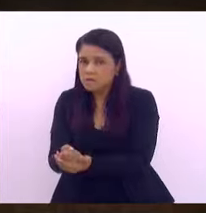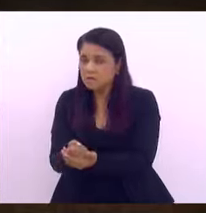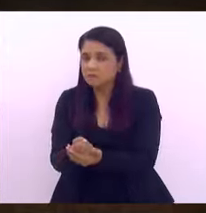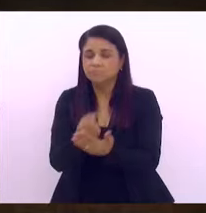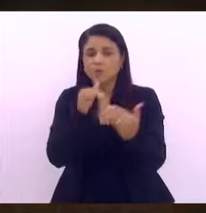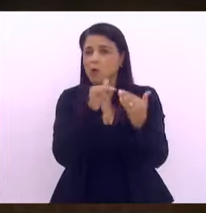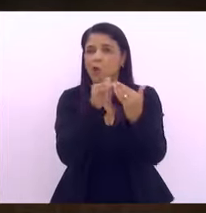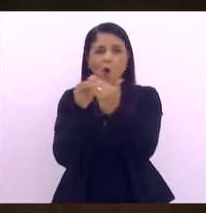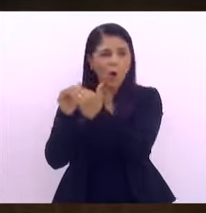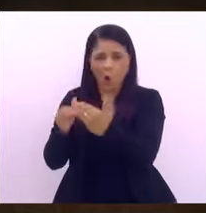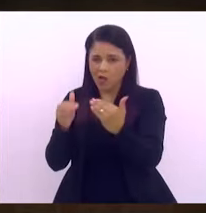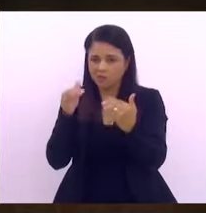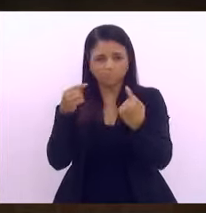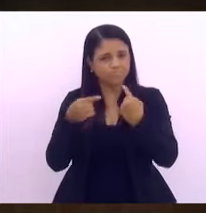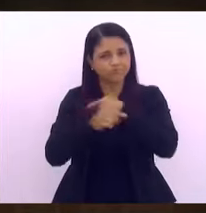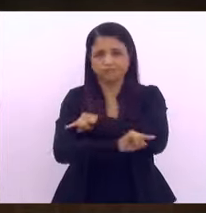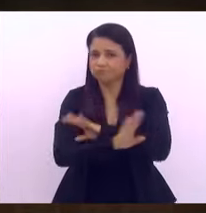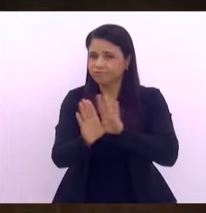as práticas desses